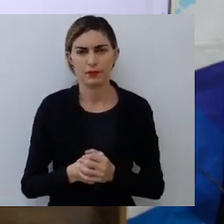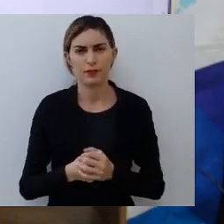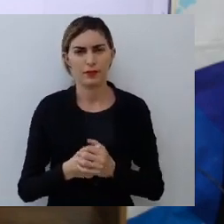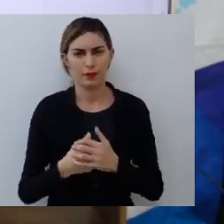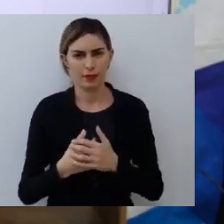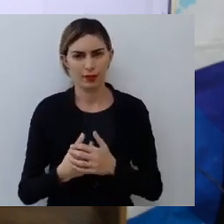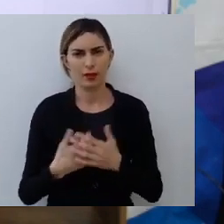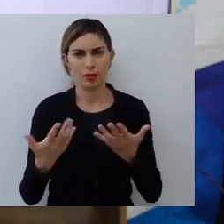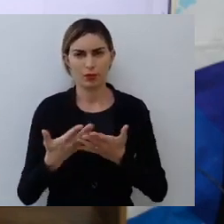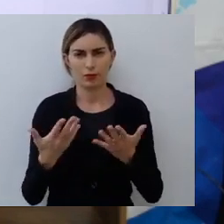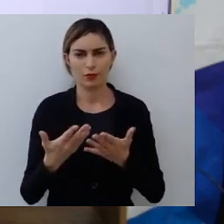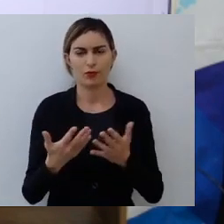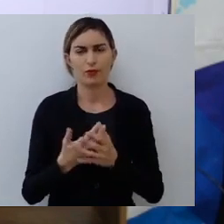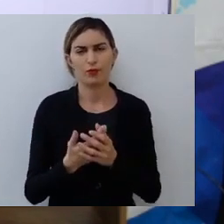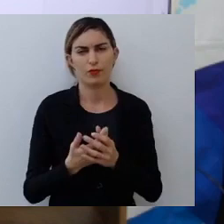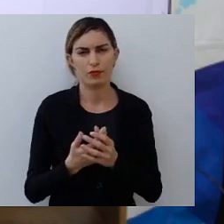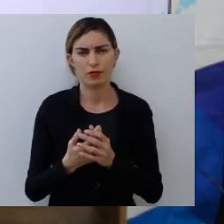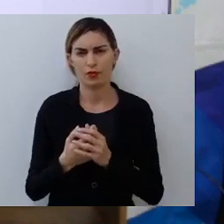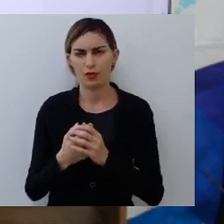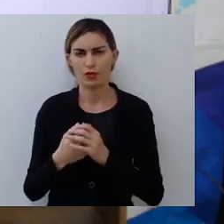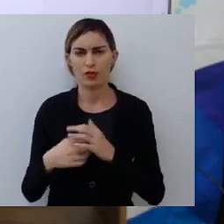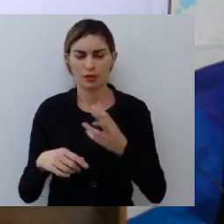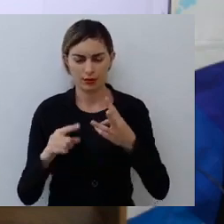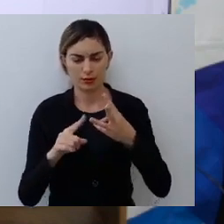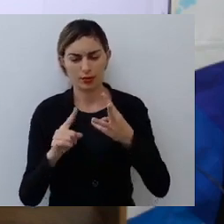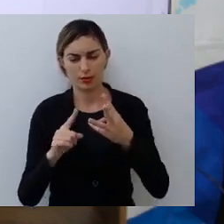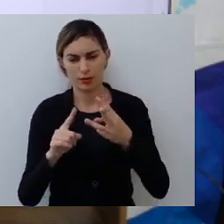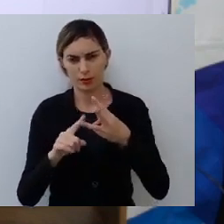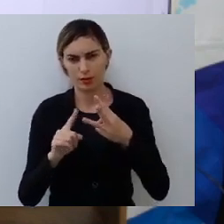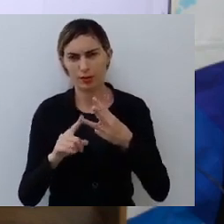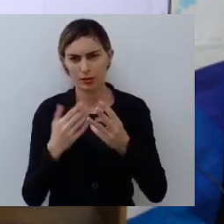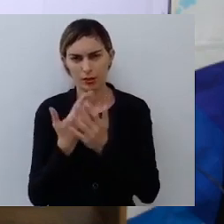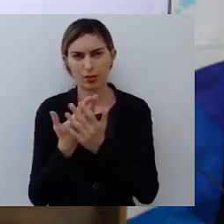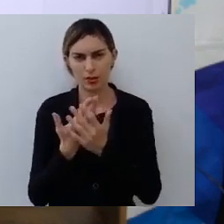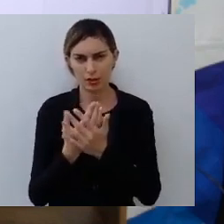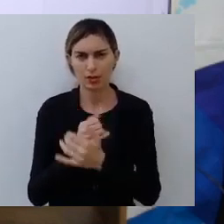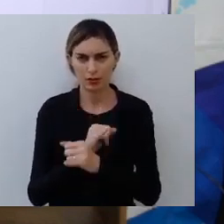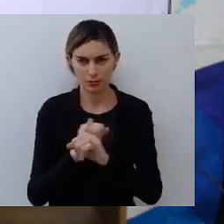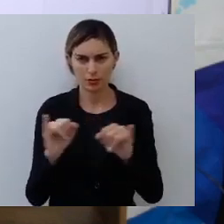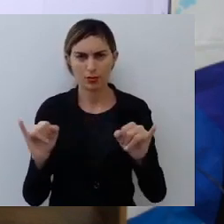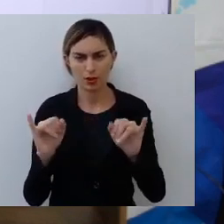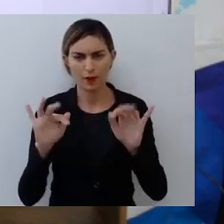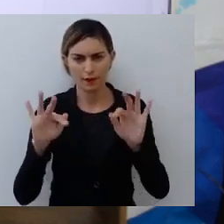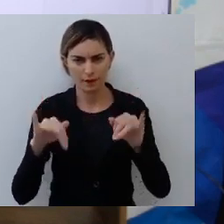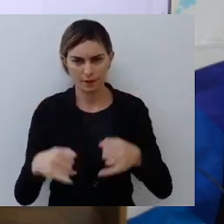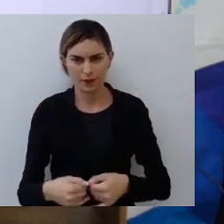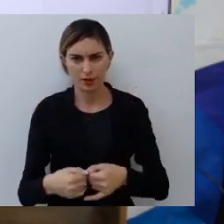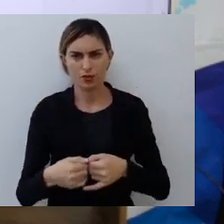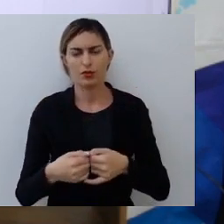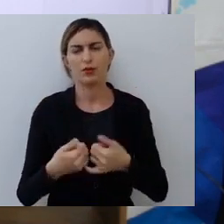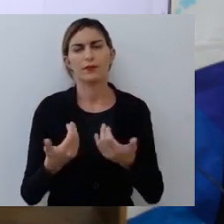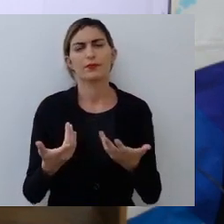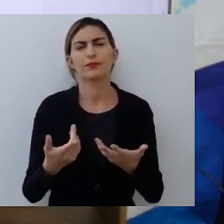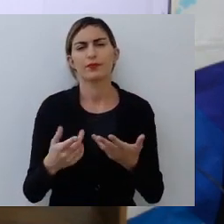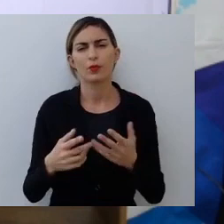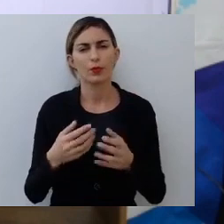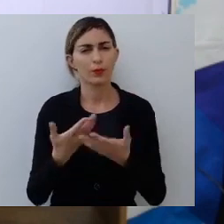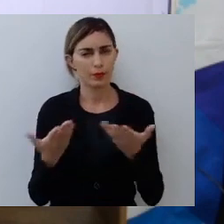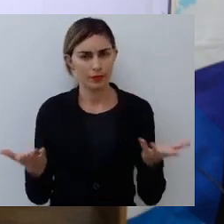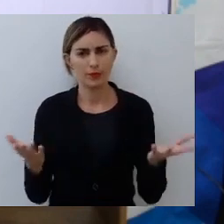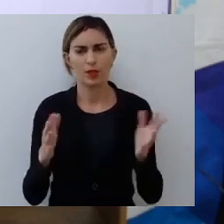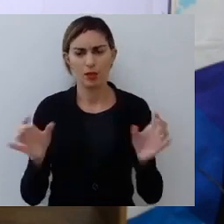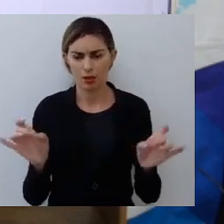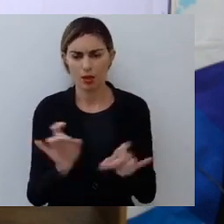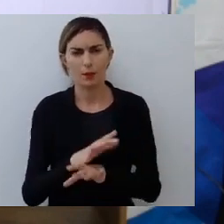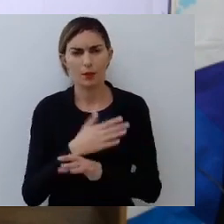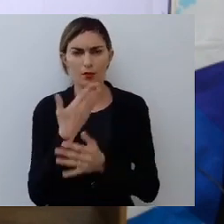Eu vou deixar para esse aviso para a terceira aula. Tá bem? Tá tranquilo? Que a gente fecha. Fera! Com isso,